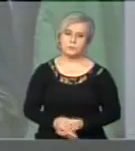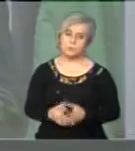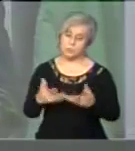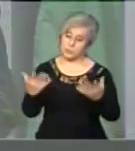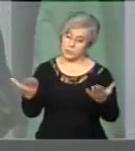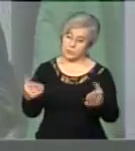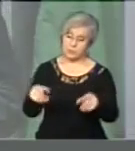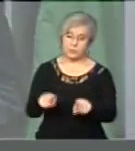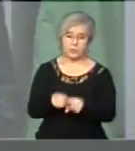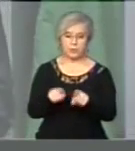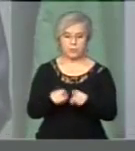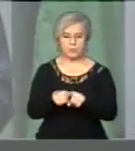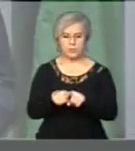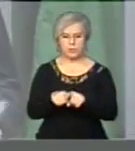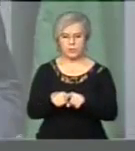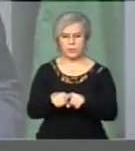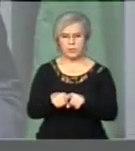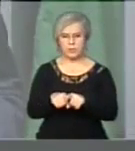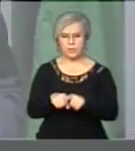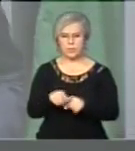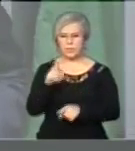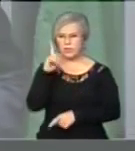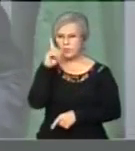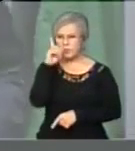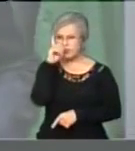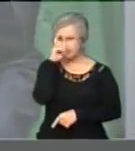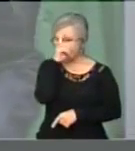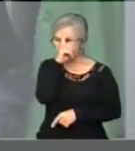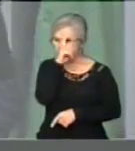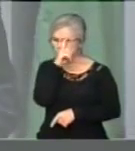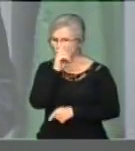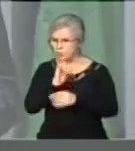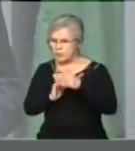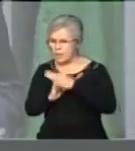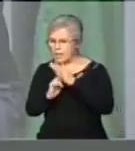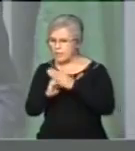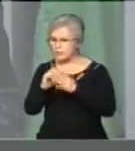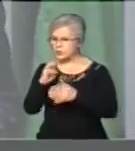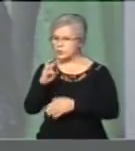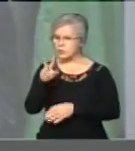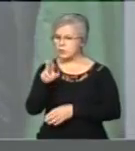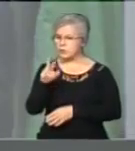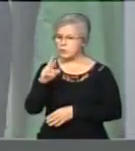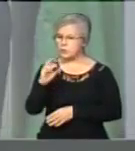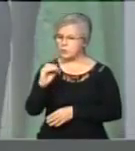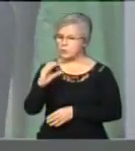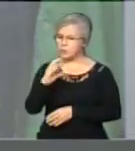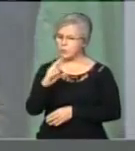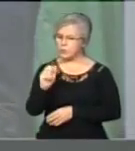como uma burocracia ou uma facilidade de se abrir